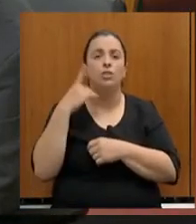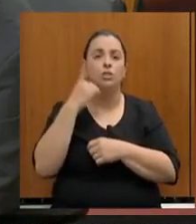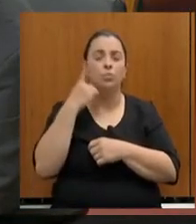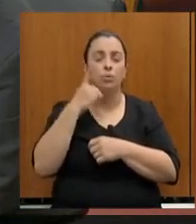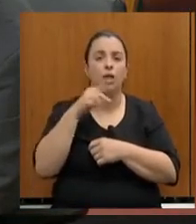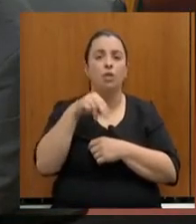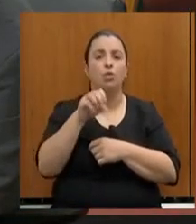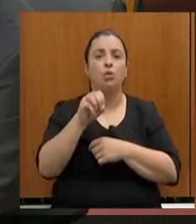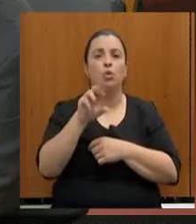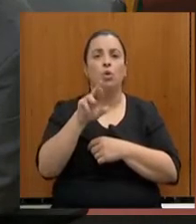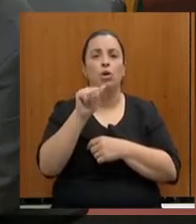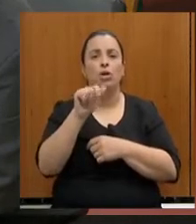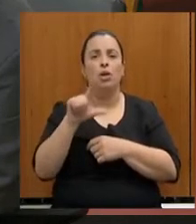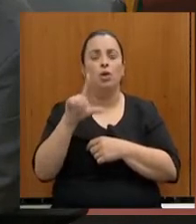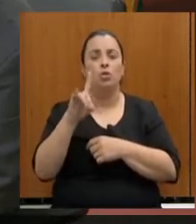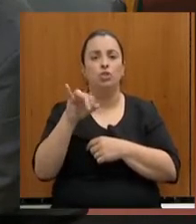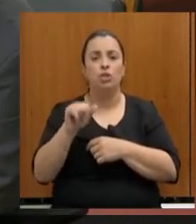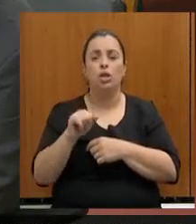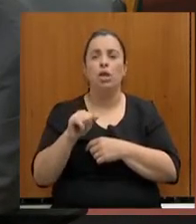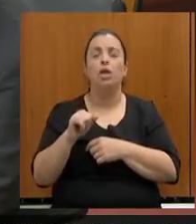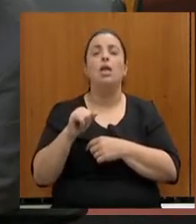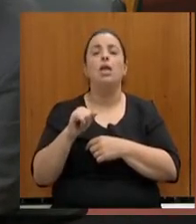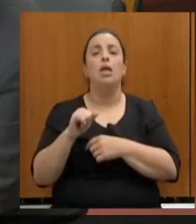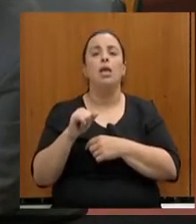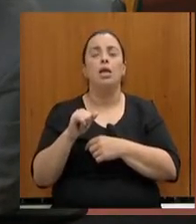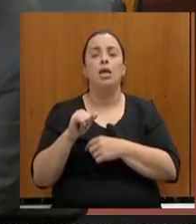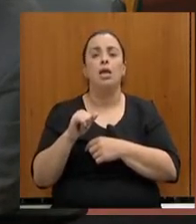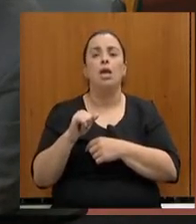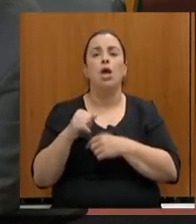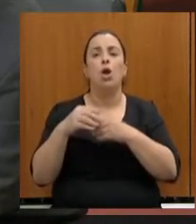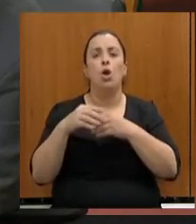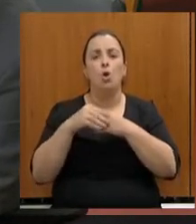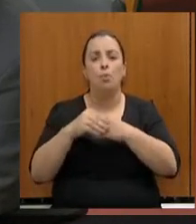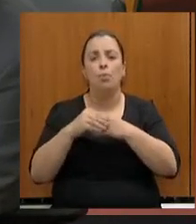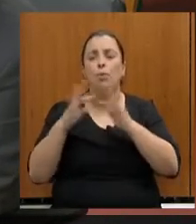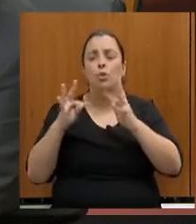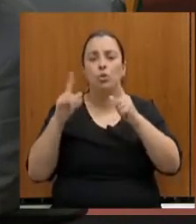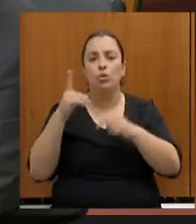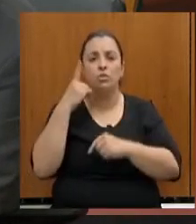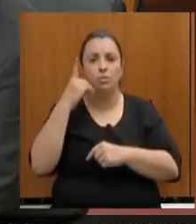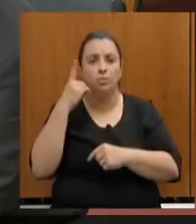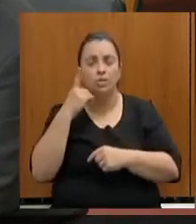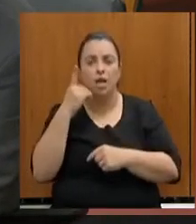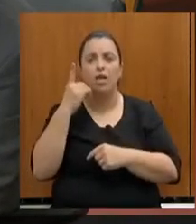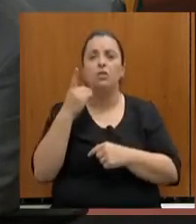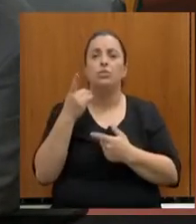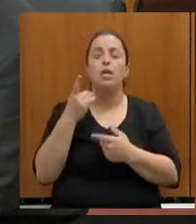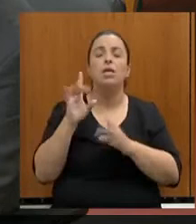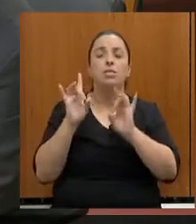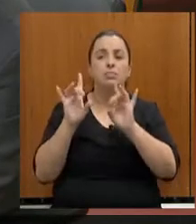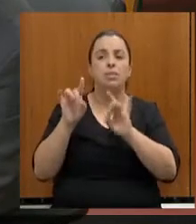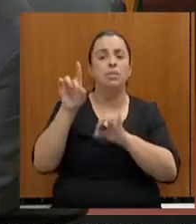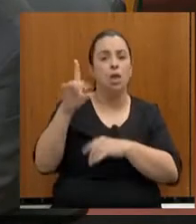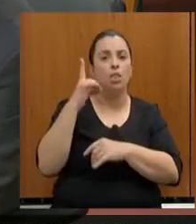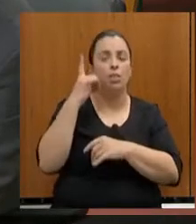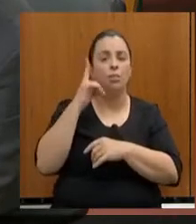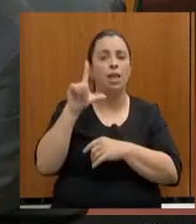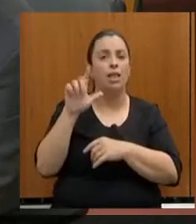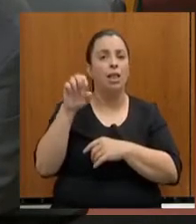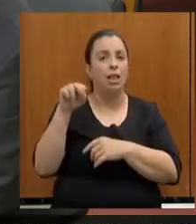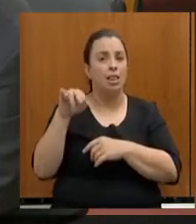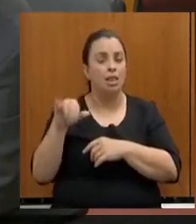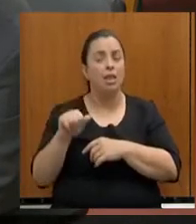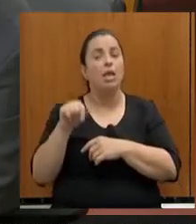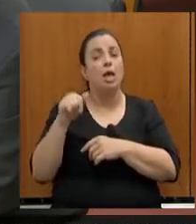Noraldino em nome do qual comprimento todos os deputados todos presentes especial também Deputado A Leninha qual agradeço a